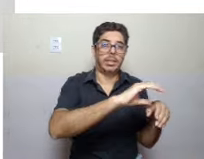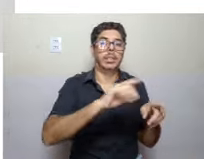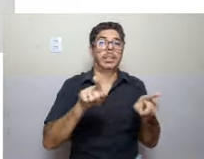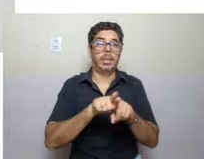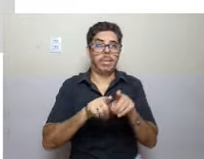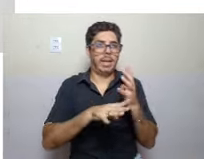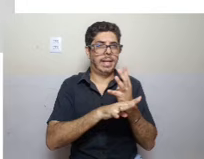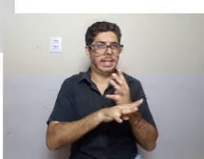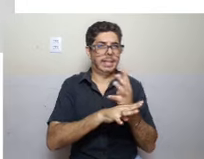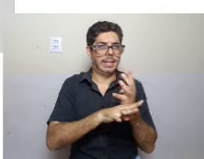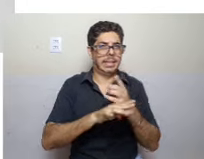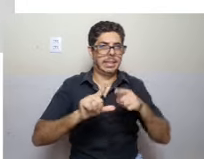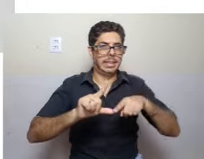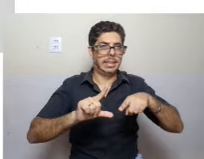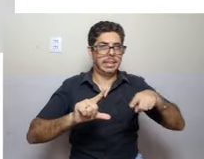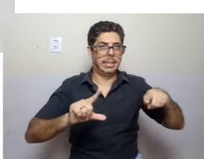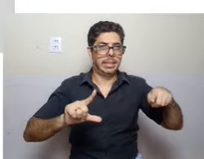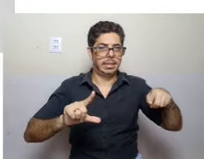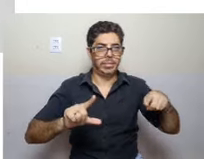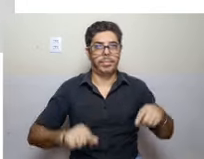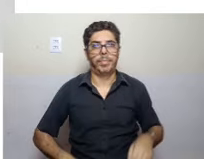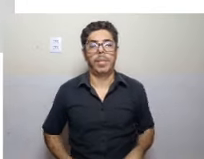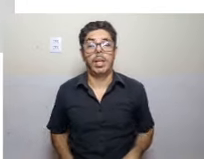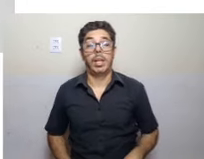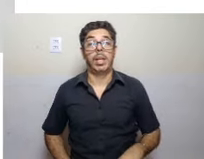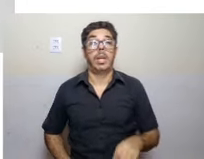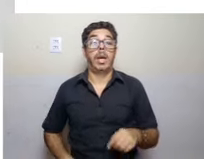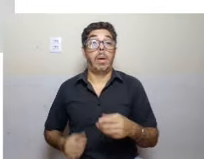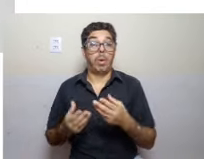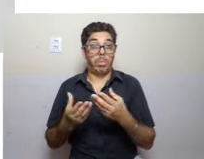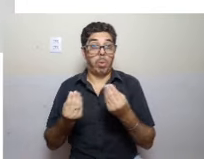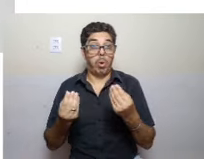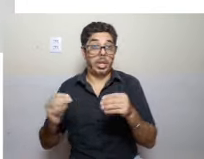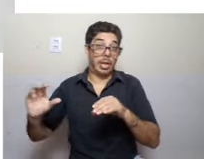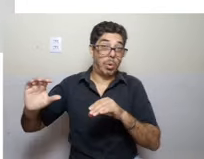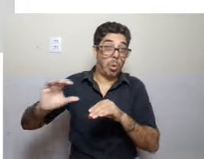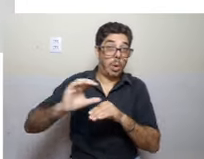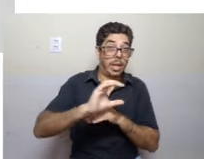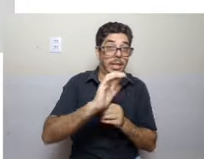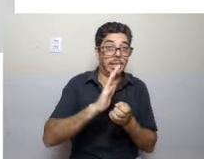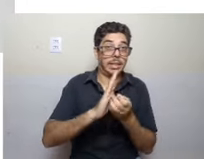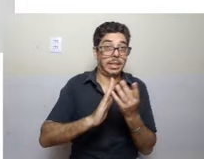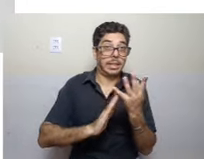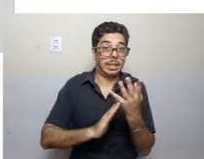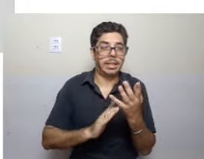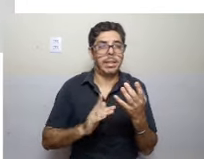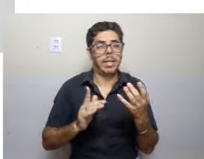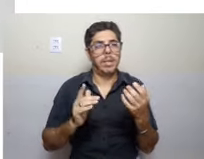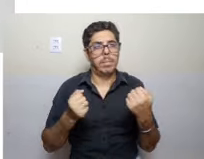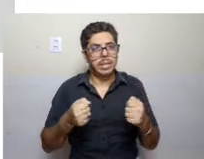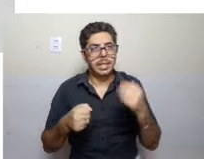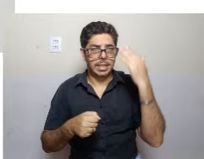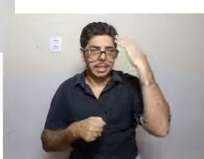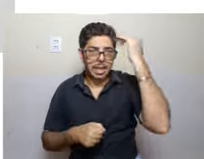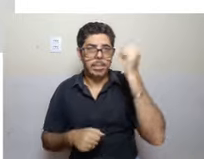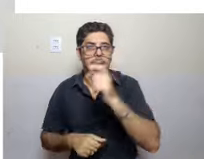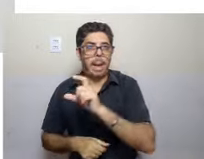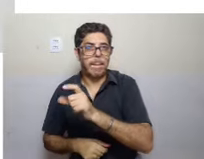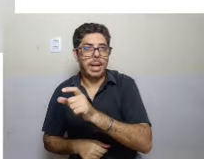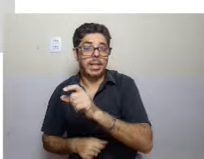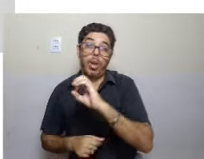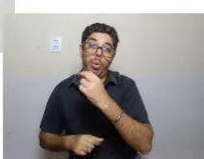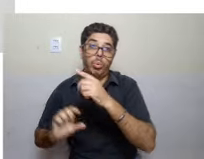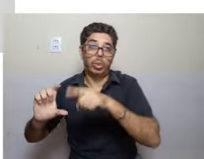mostra que a quantidade de corrente que pode percorrer um circuito vai depender não só da tensão fornecida pela bateria ou pelo gerador,